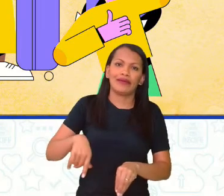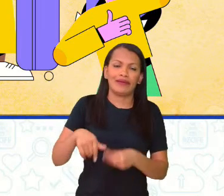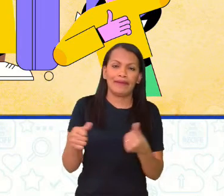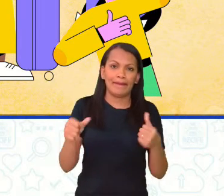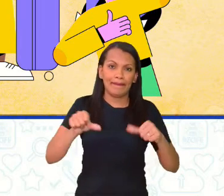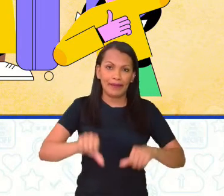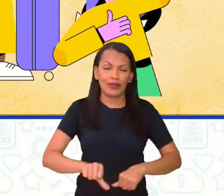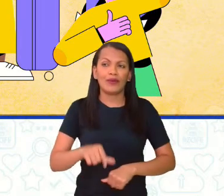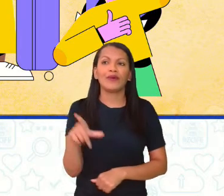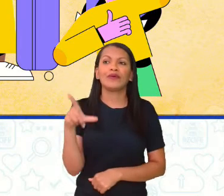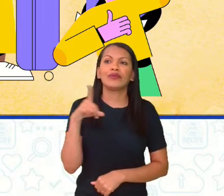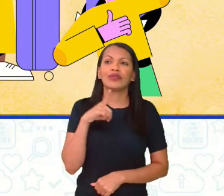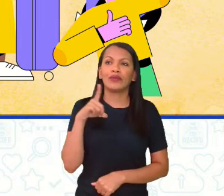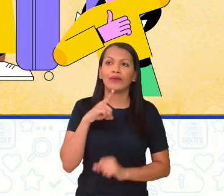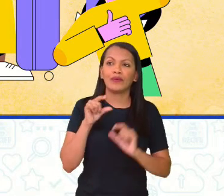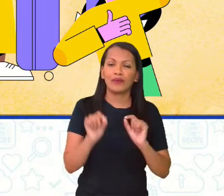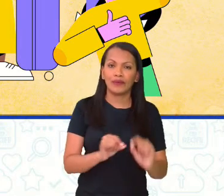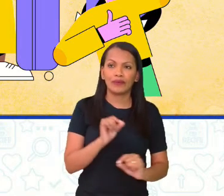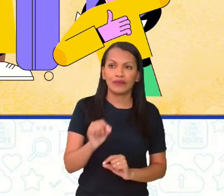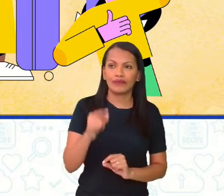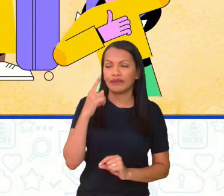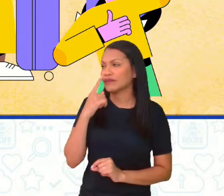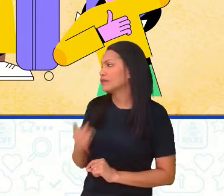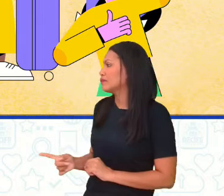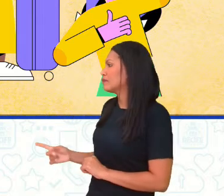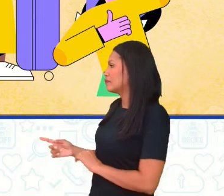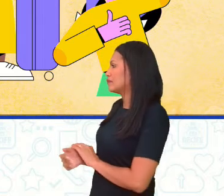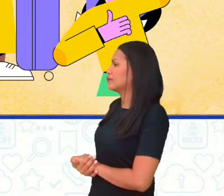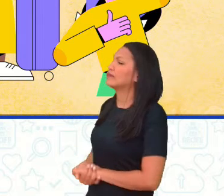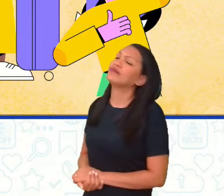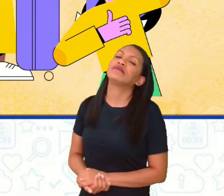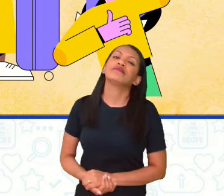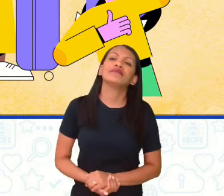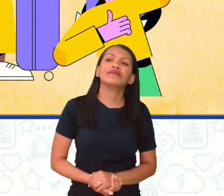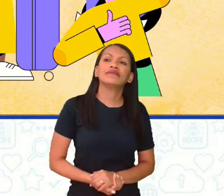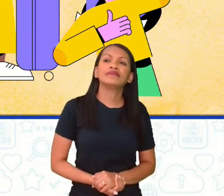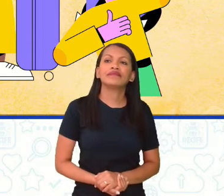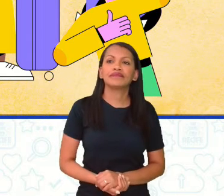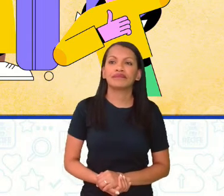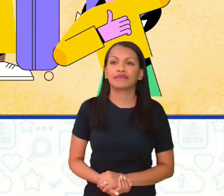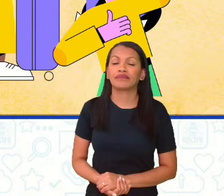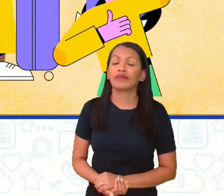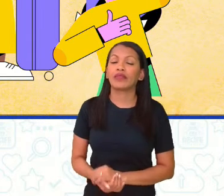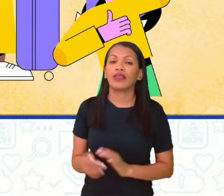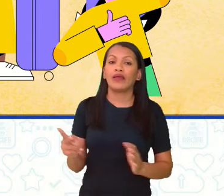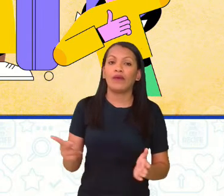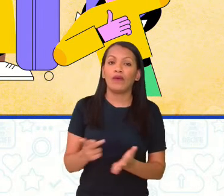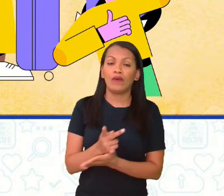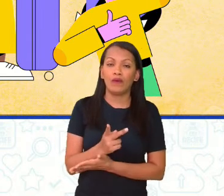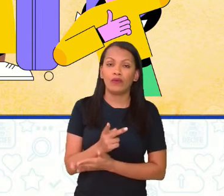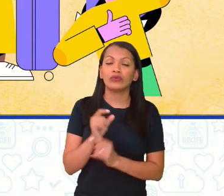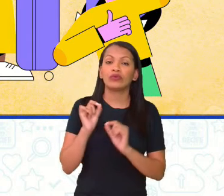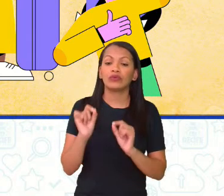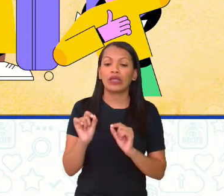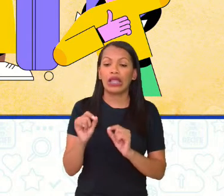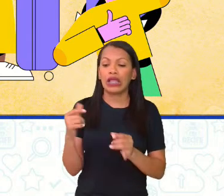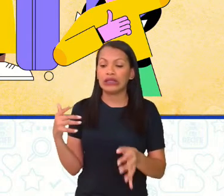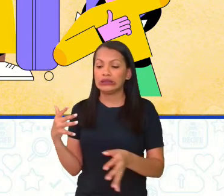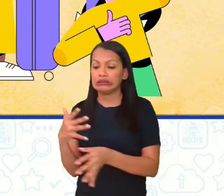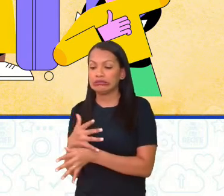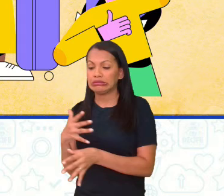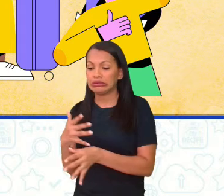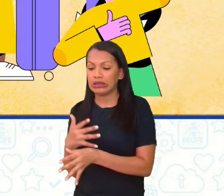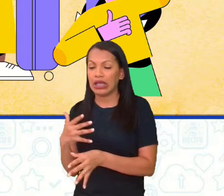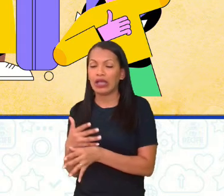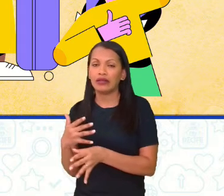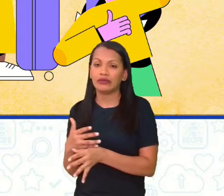né, aqui um fechamento. A junção desses eventos deve ainda impactar diretamente as cidades grandes e médias da zona